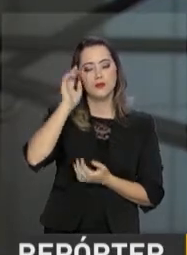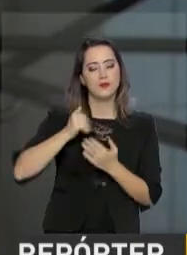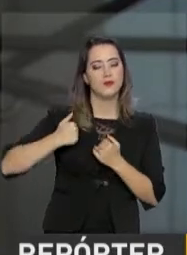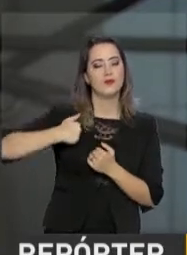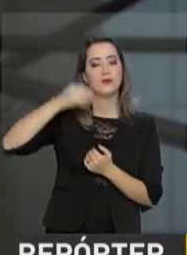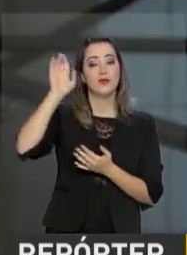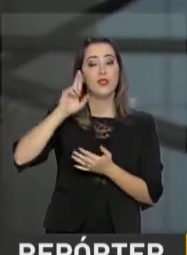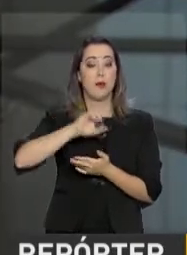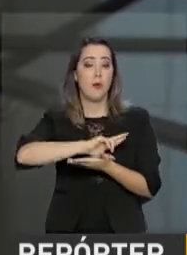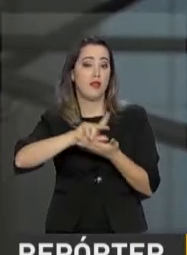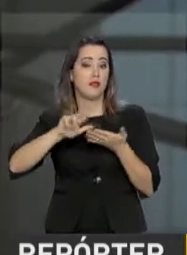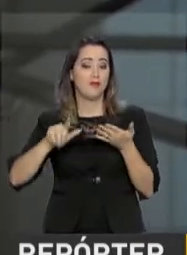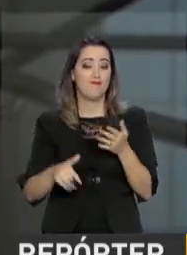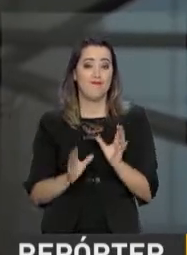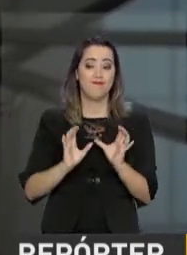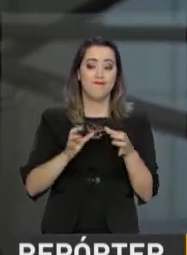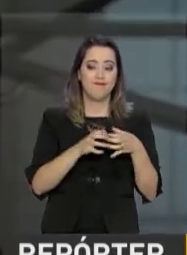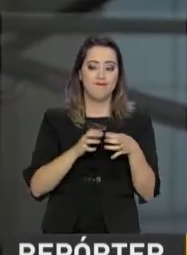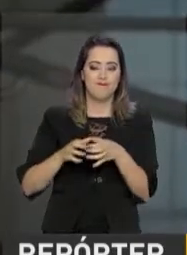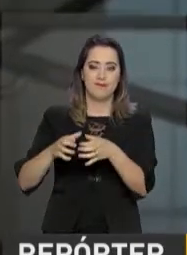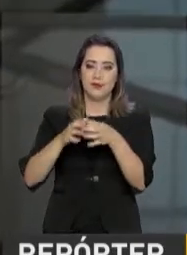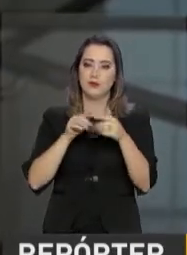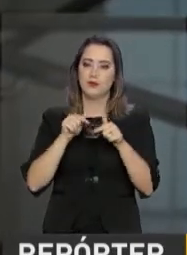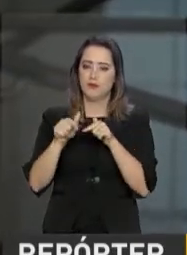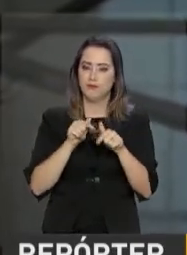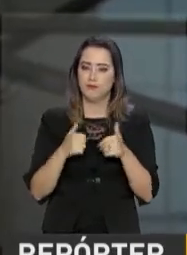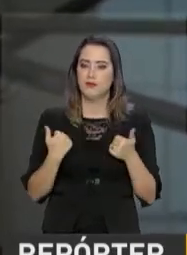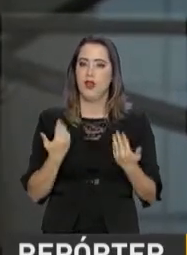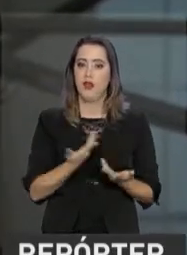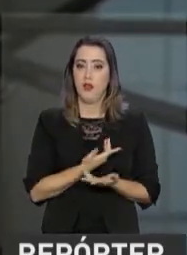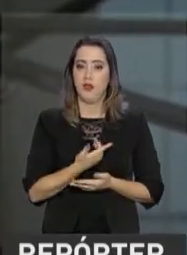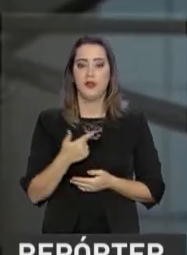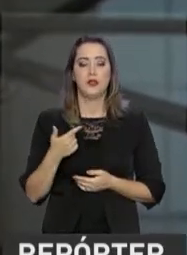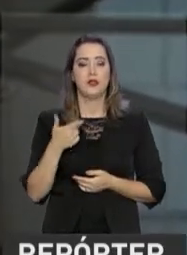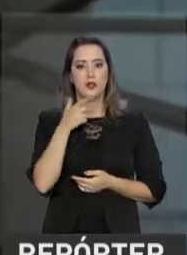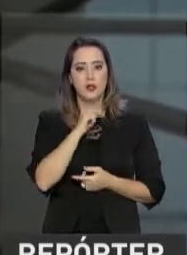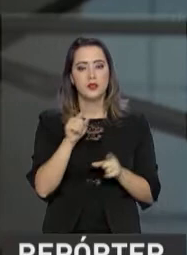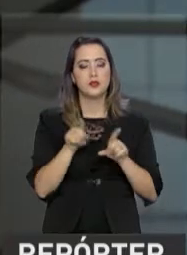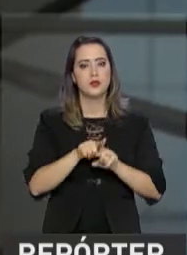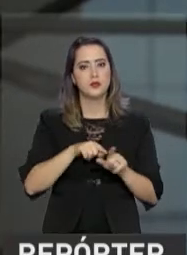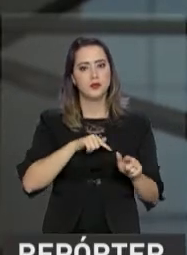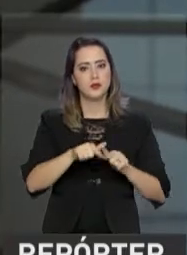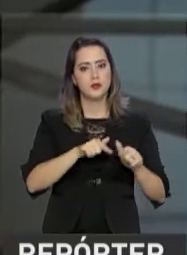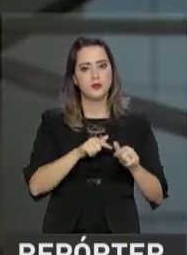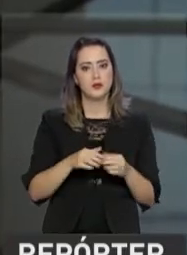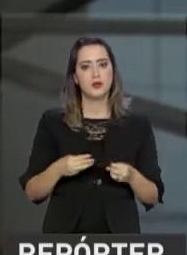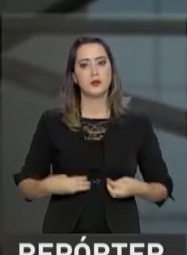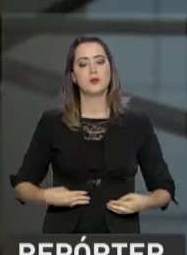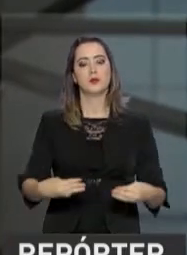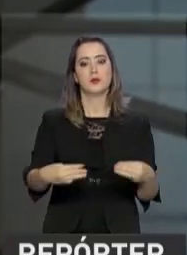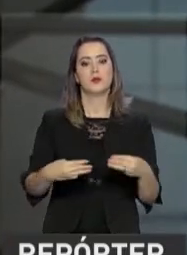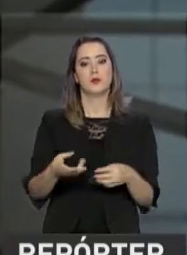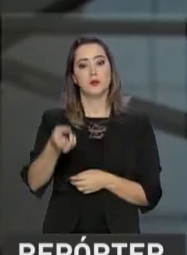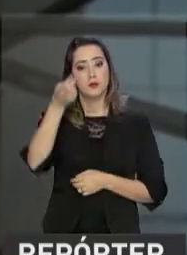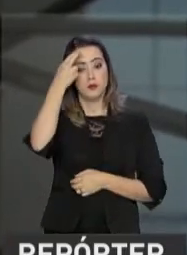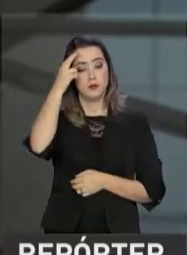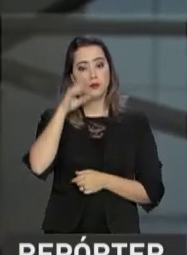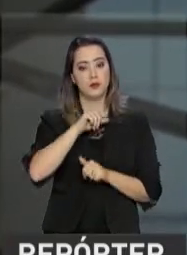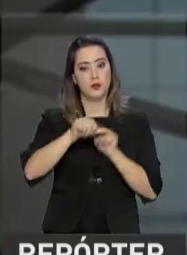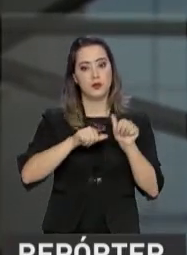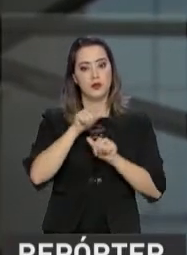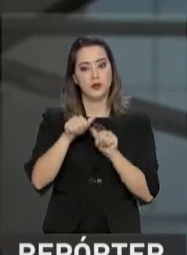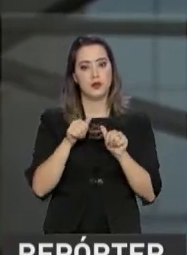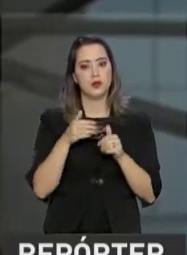tornando muito mais é presente muito mais dinâmico muito mais realizador com um perfil essencialmente técnico